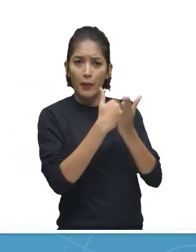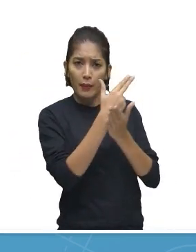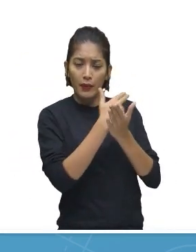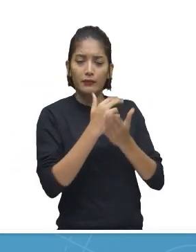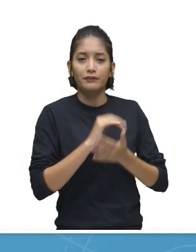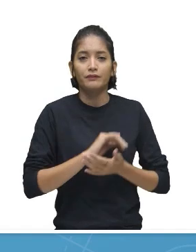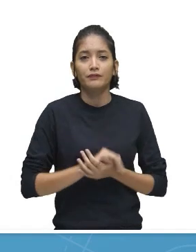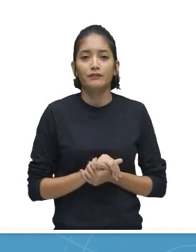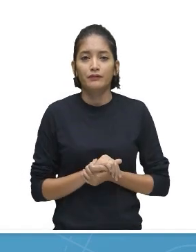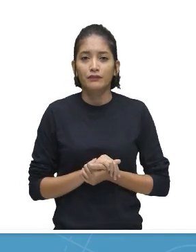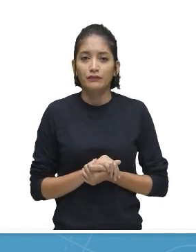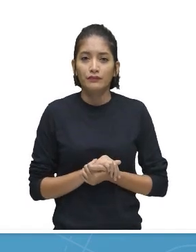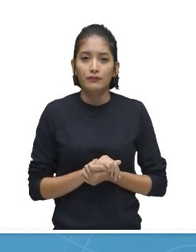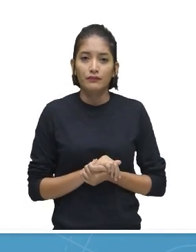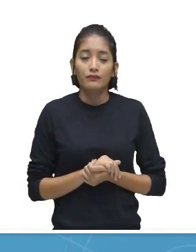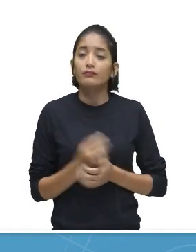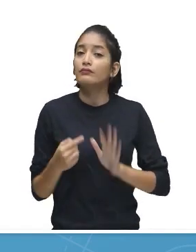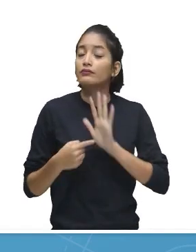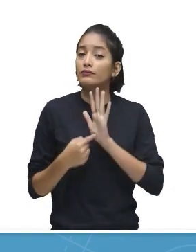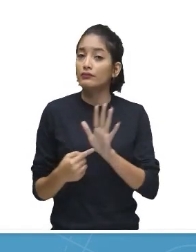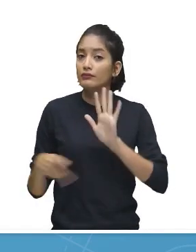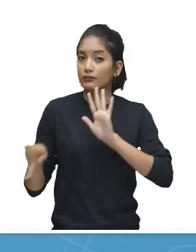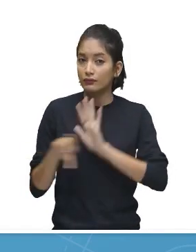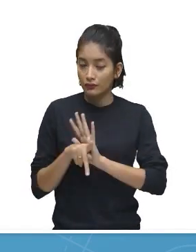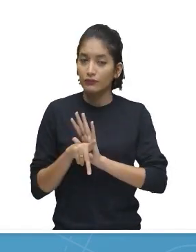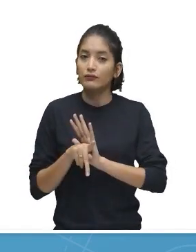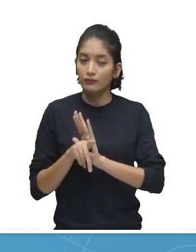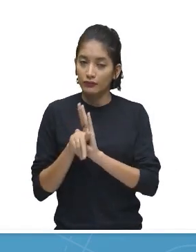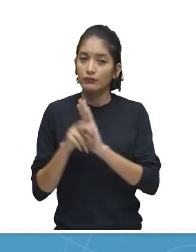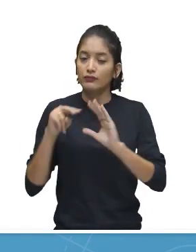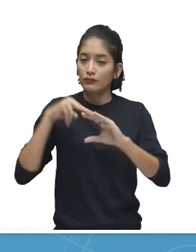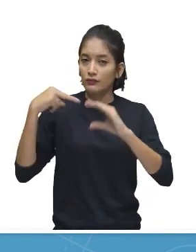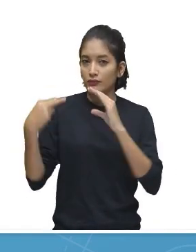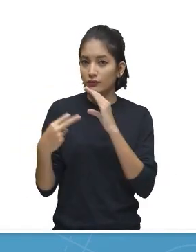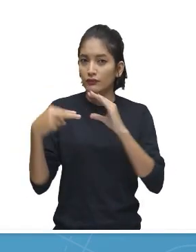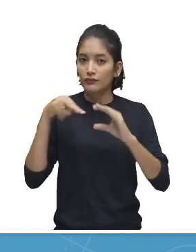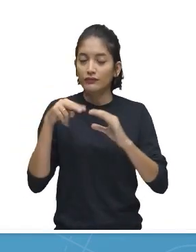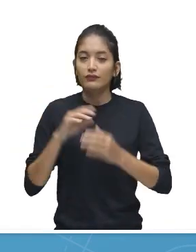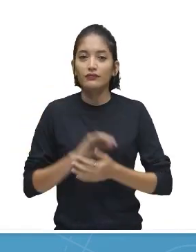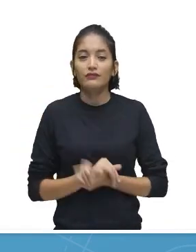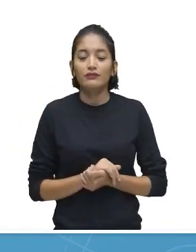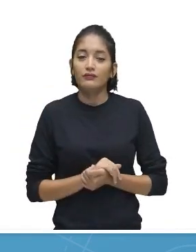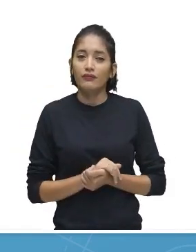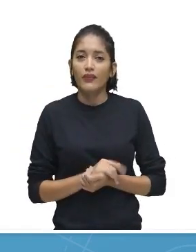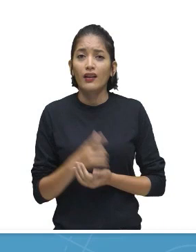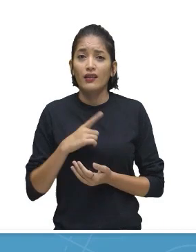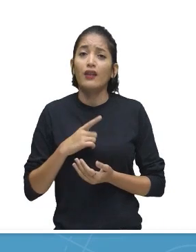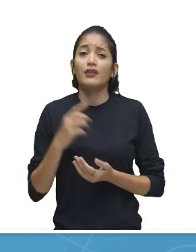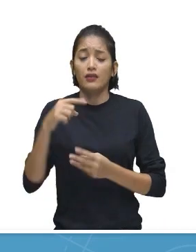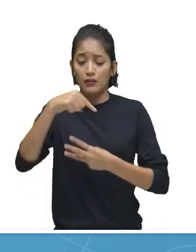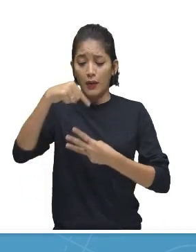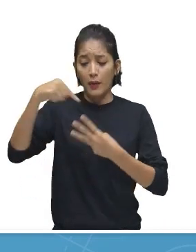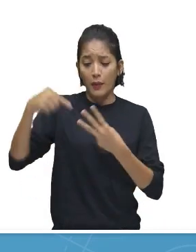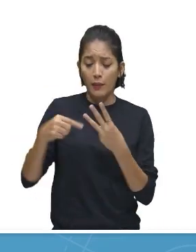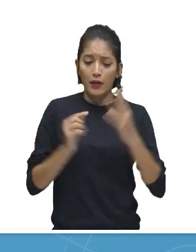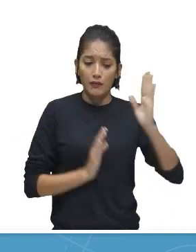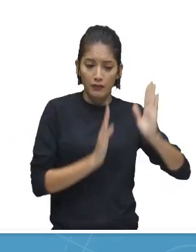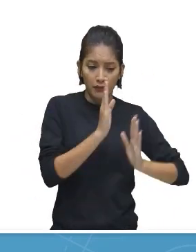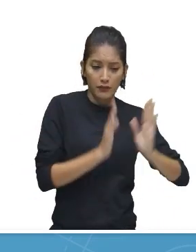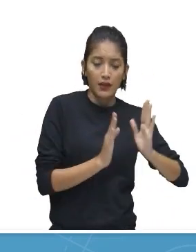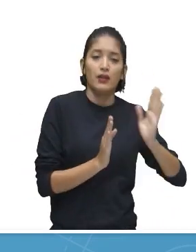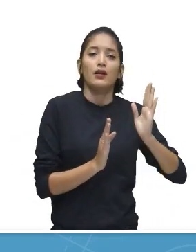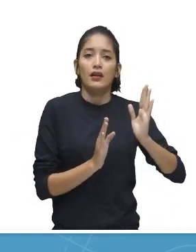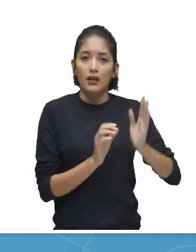né, nessa representação aqui cubismo. Como vocês viram, o cubismo passou por 3 fases, né? A cesariana,